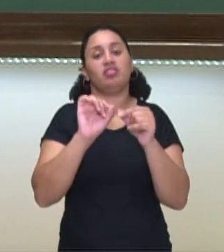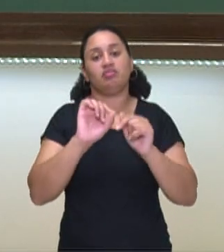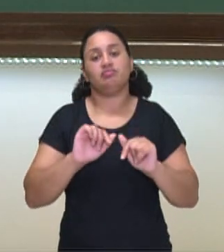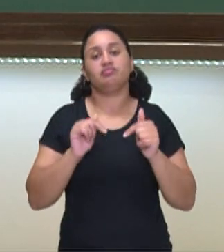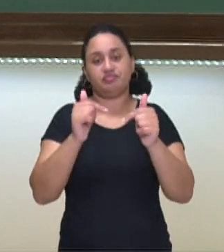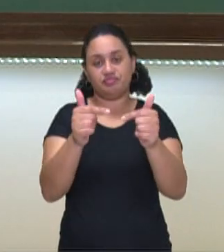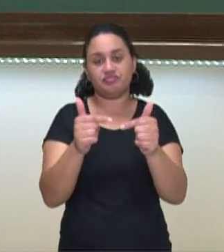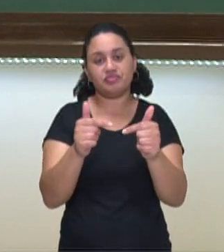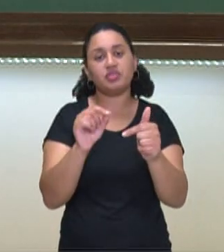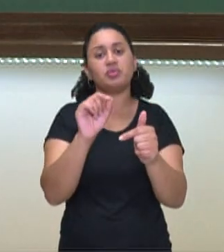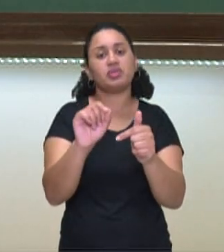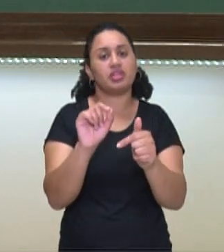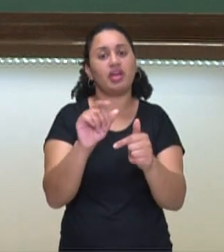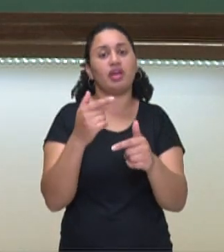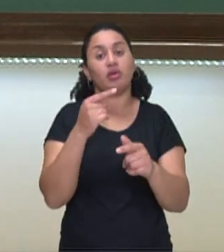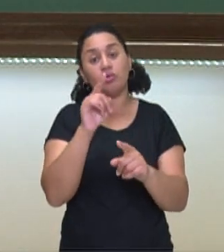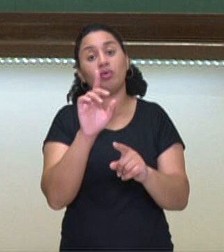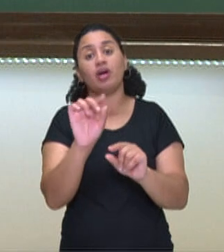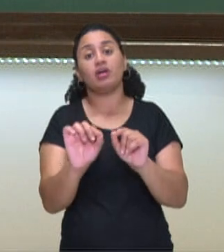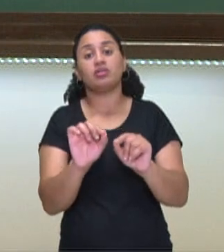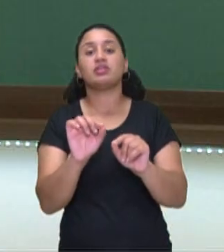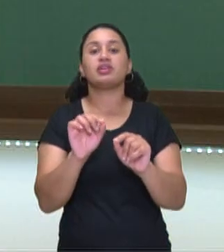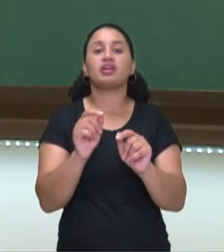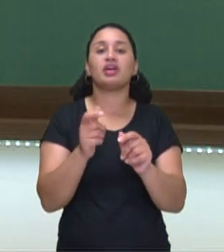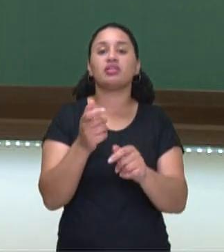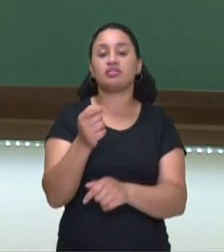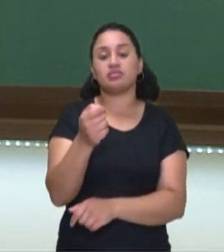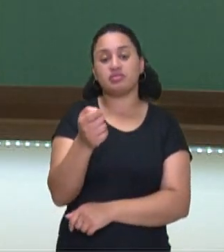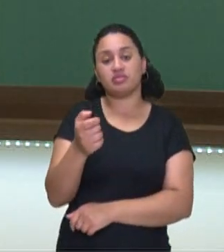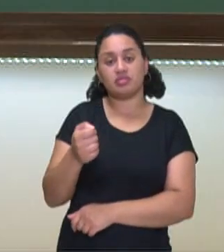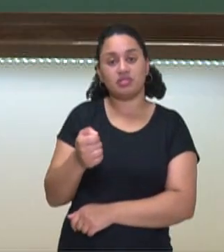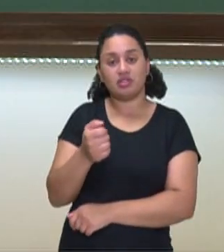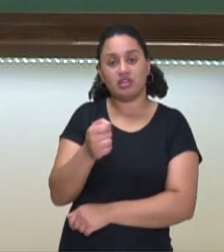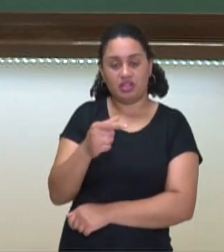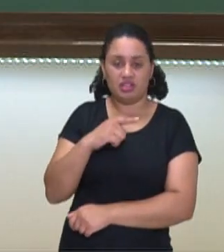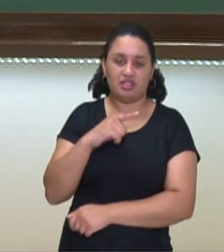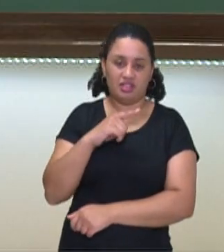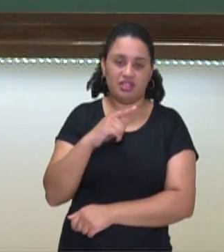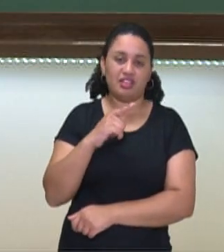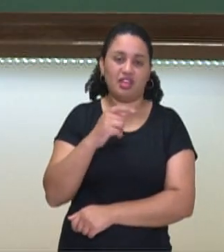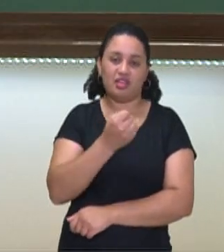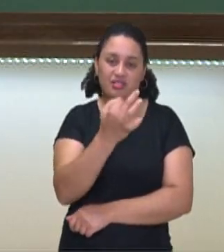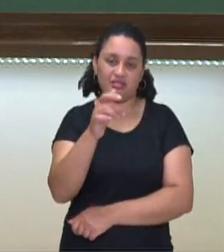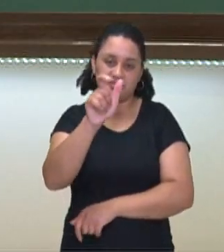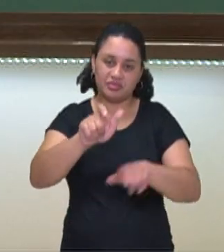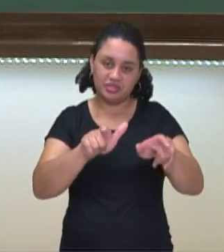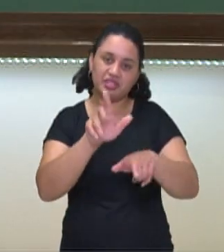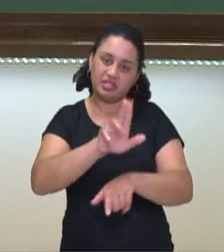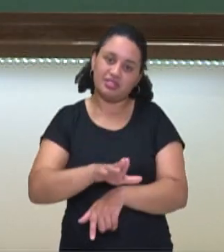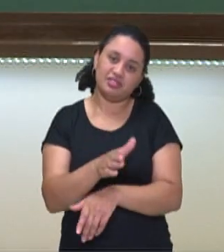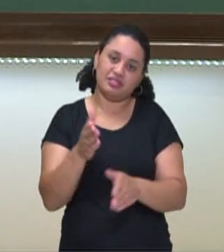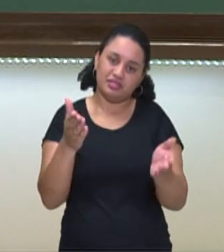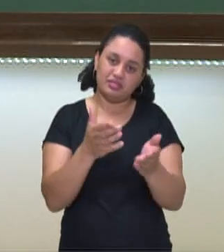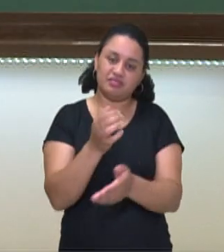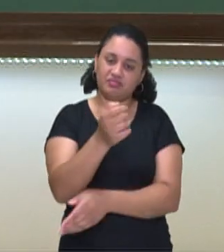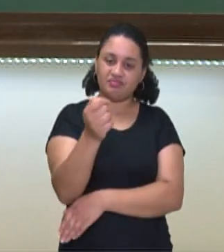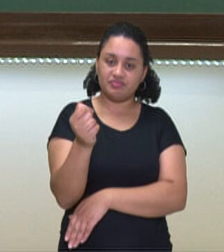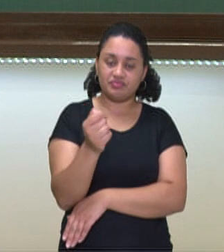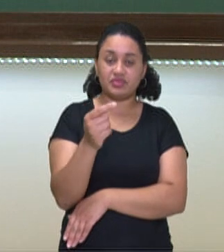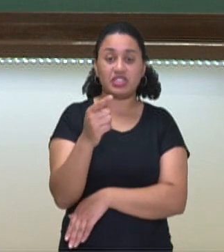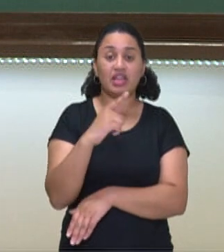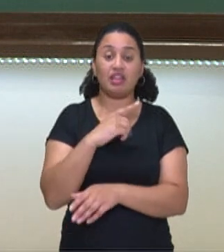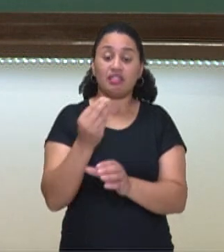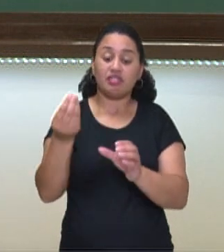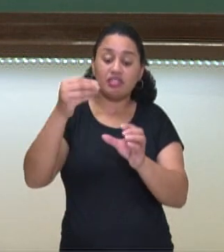Um deles é utilizado pelo controle remoto que alguns de vocês estão aí utilizando. Existe lá dentro uma série